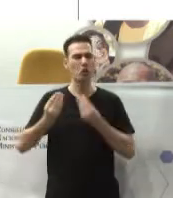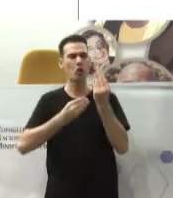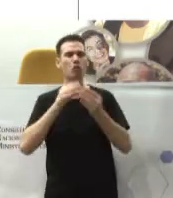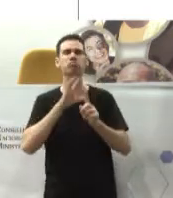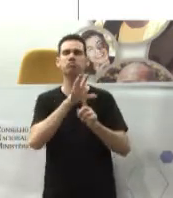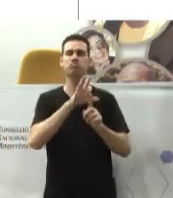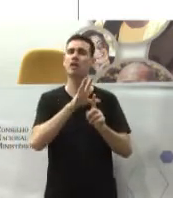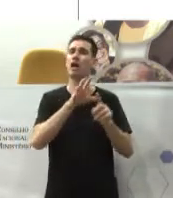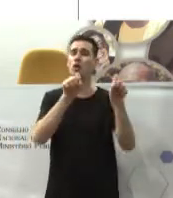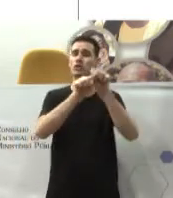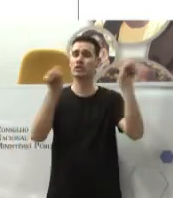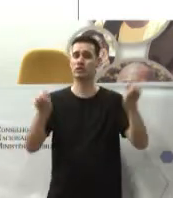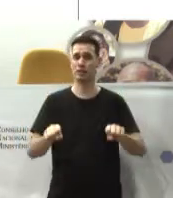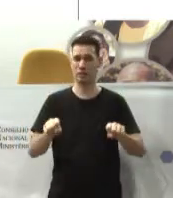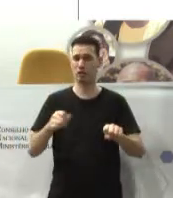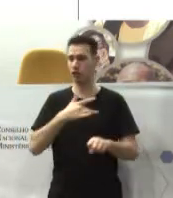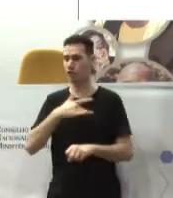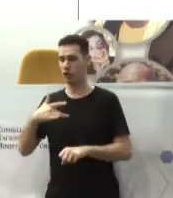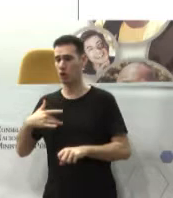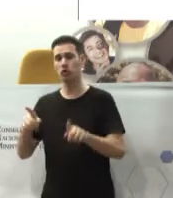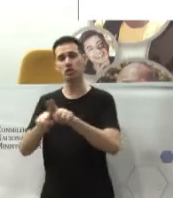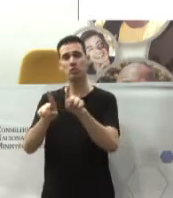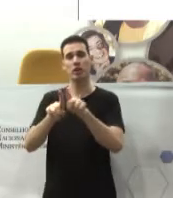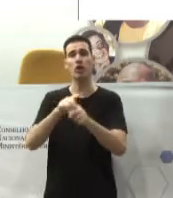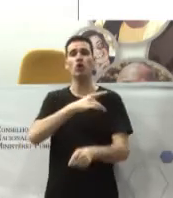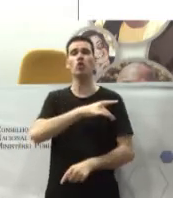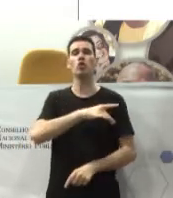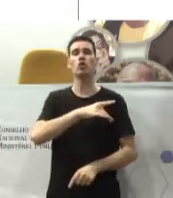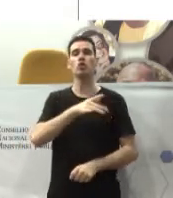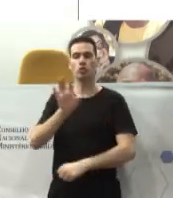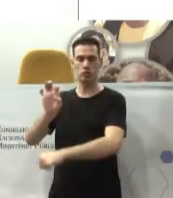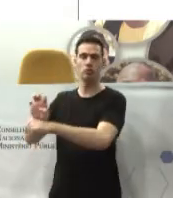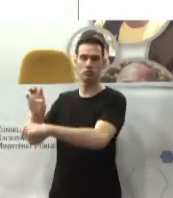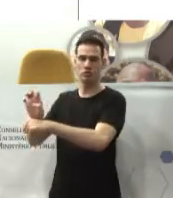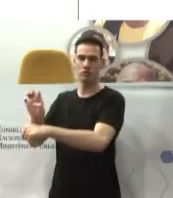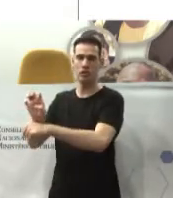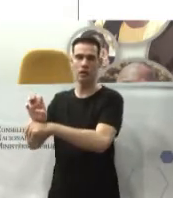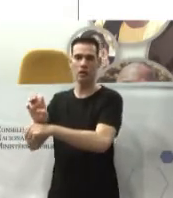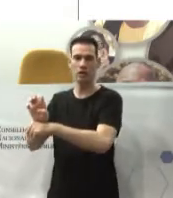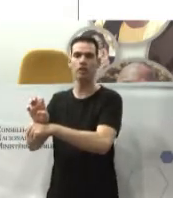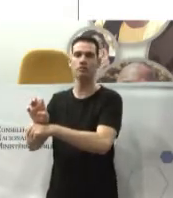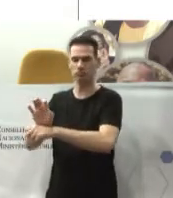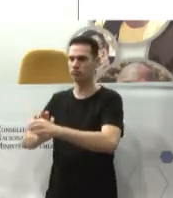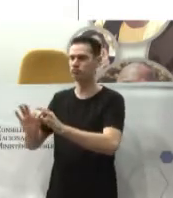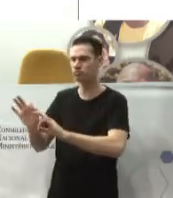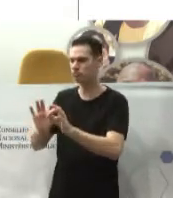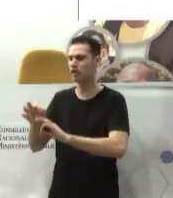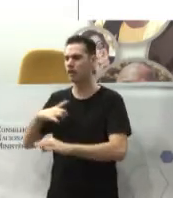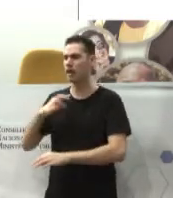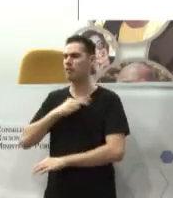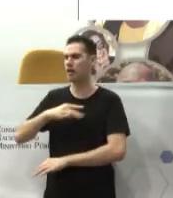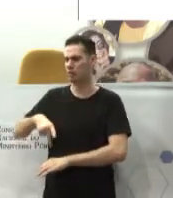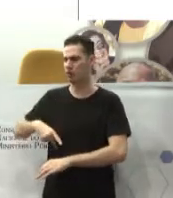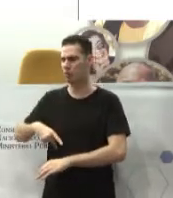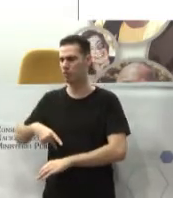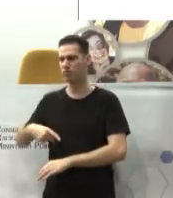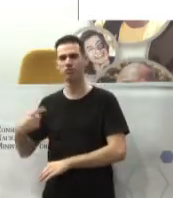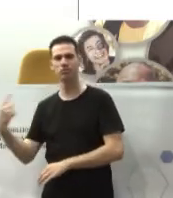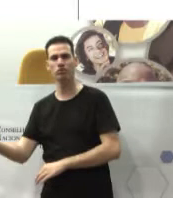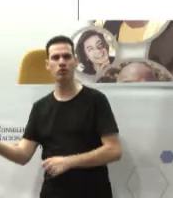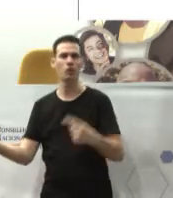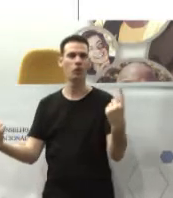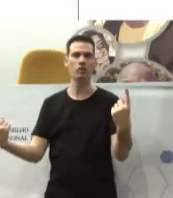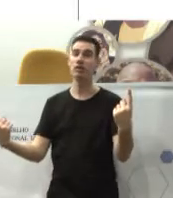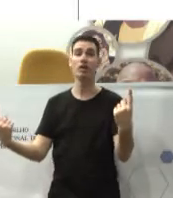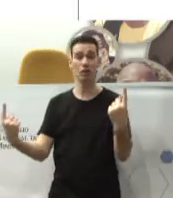únicos. O Sistema Único de Saúde e o Estado também se organizou em face do seu Ministério Público como sendo uno. Quem de nós